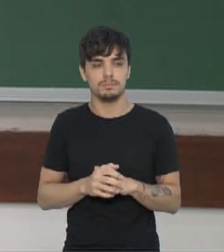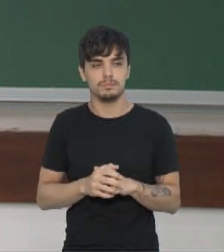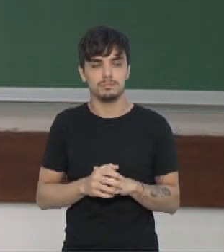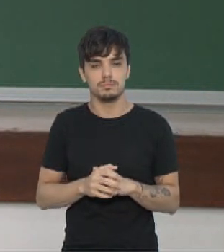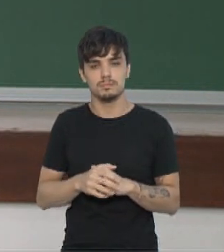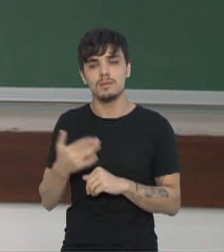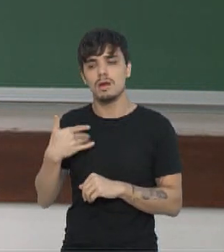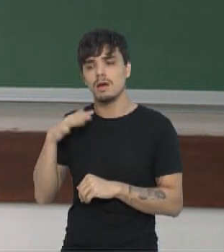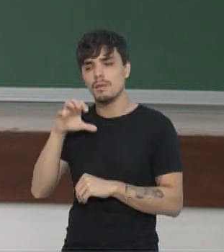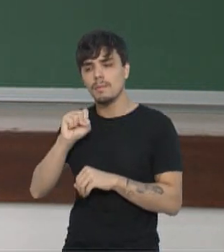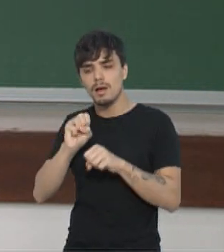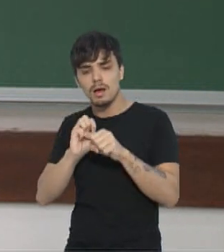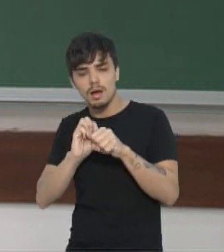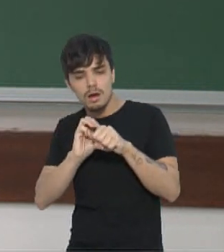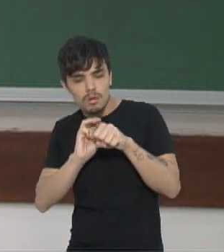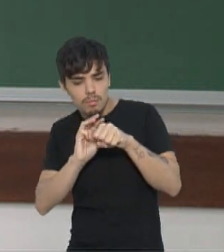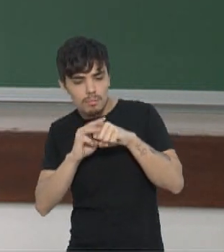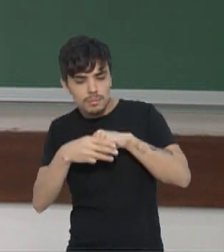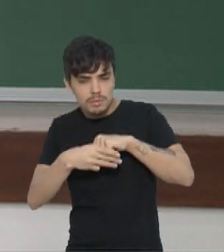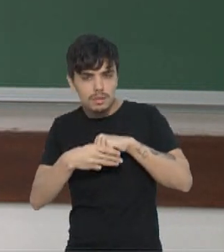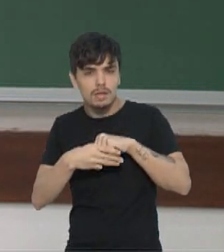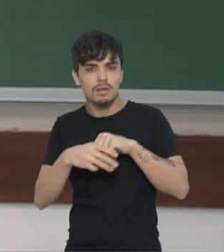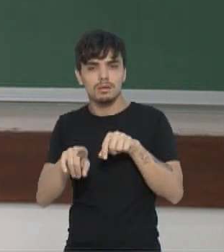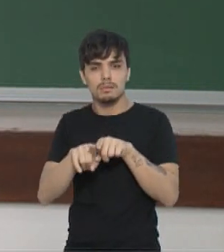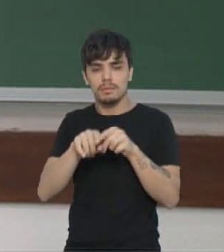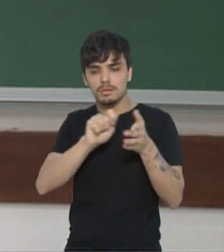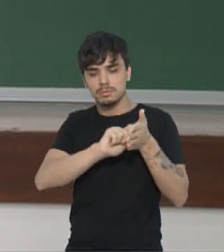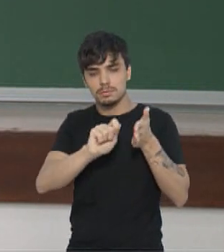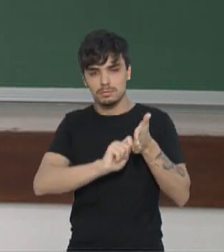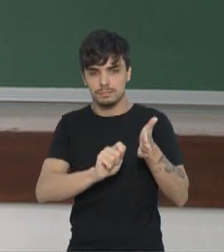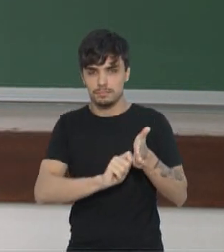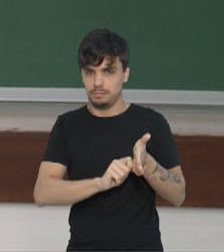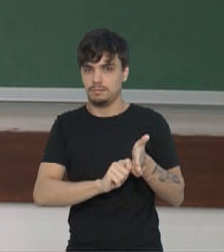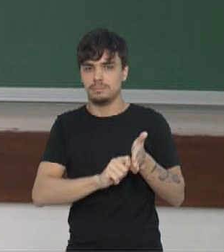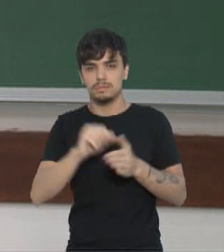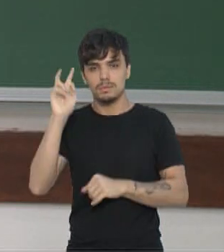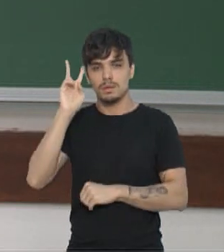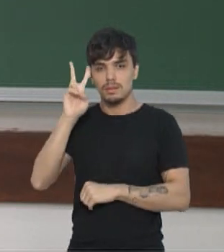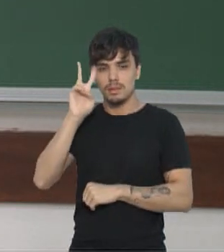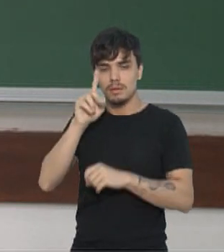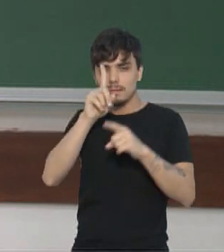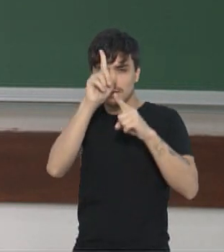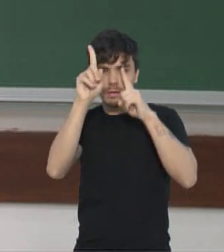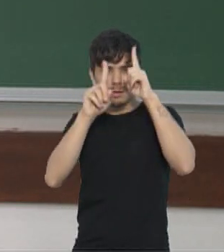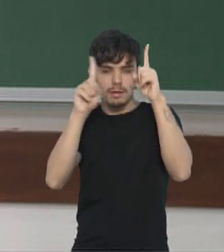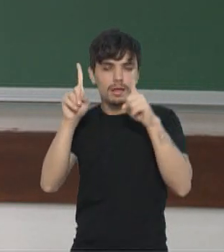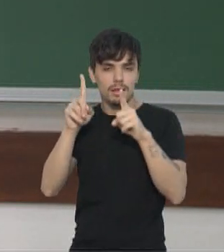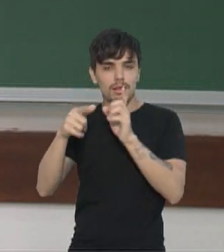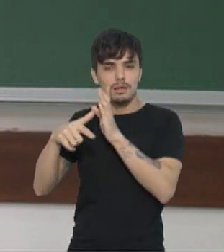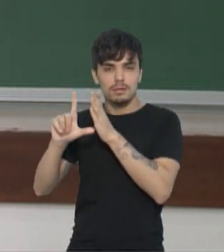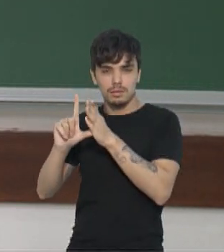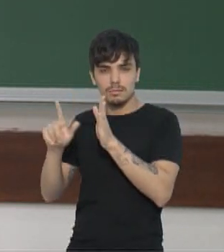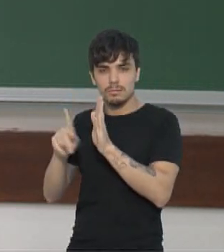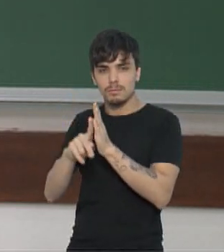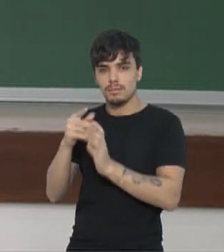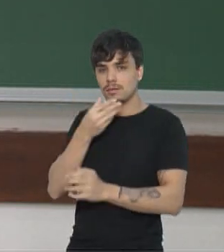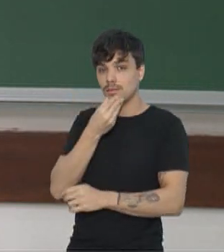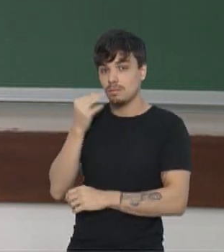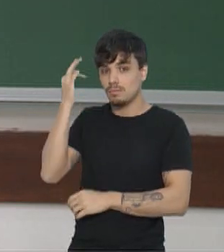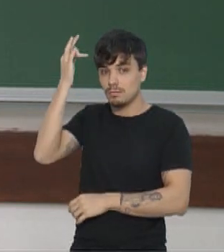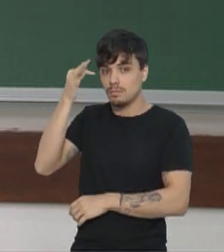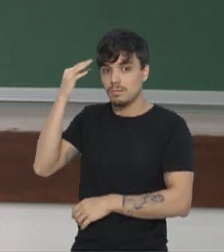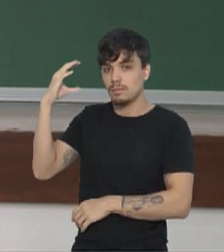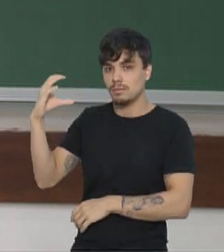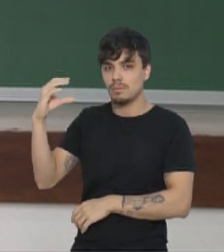os mistérios do cosmos e escrever, né? Ele está relatando. Lembra da ideia anterior lá do Copérnico, da